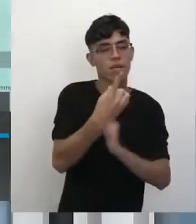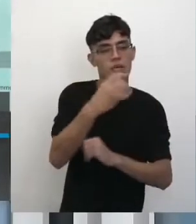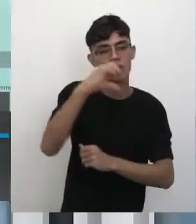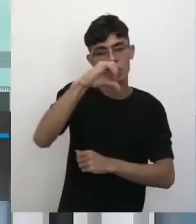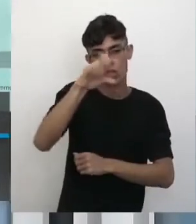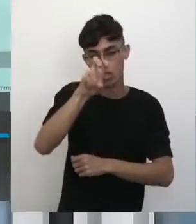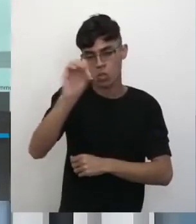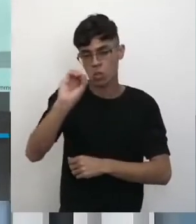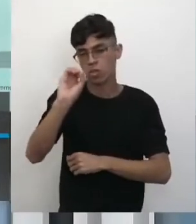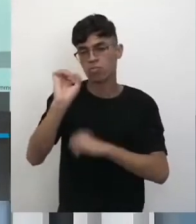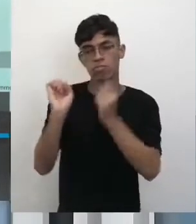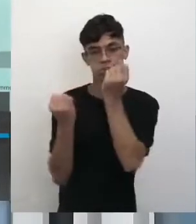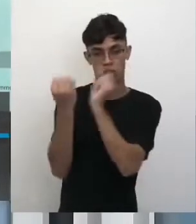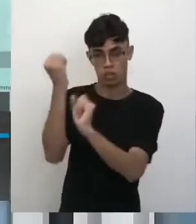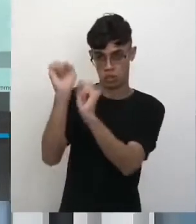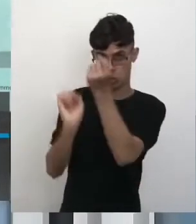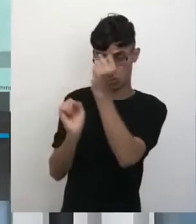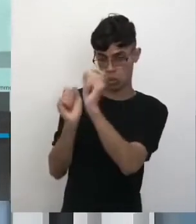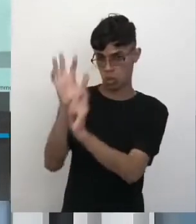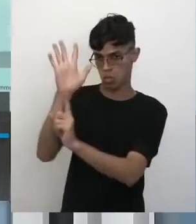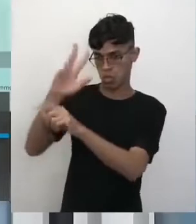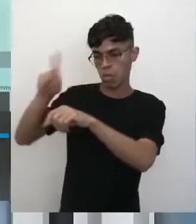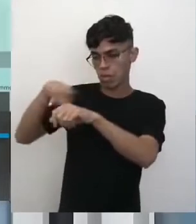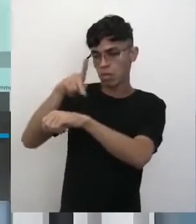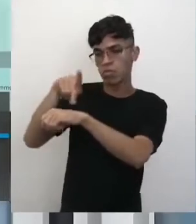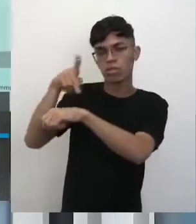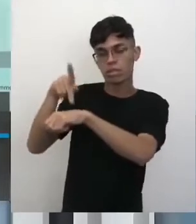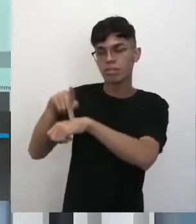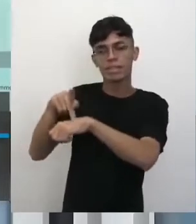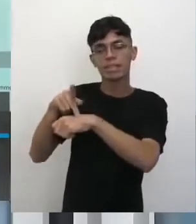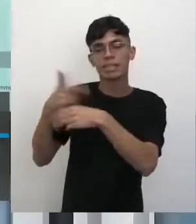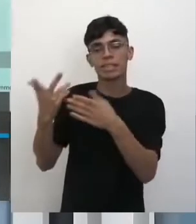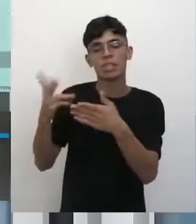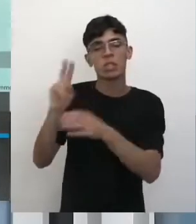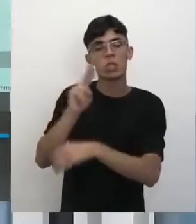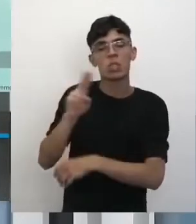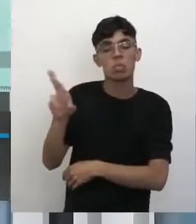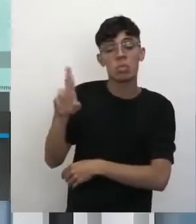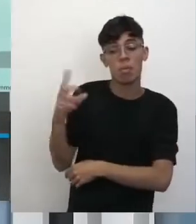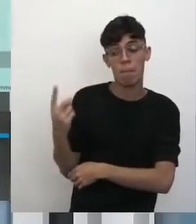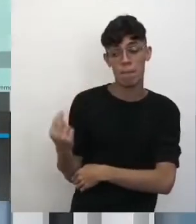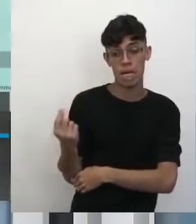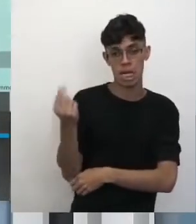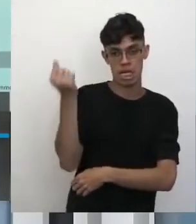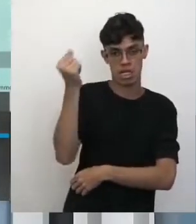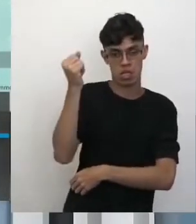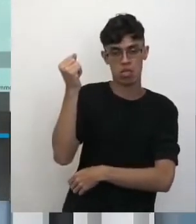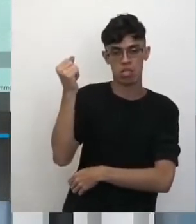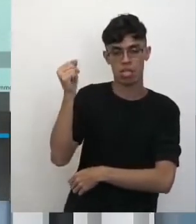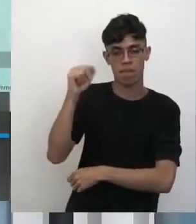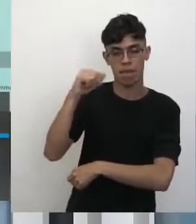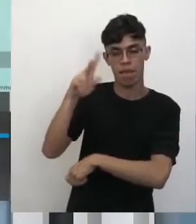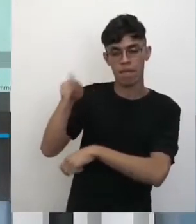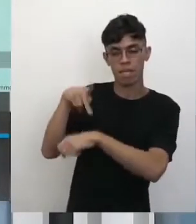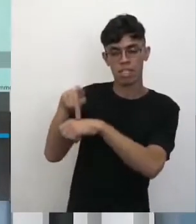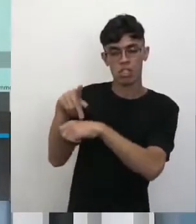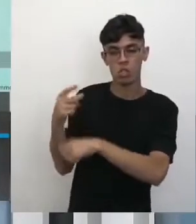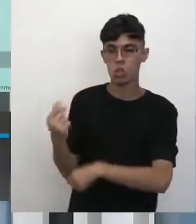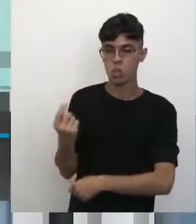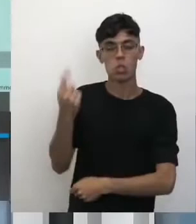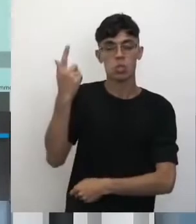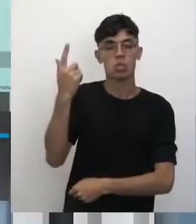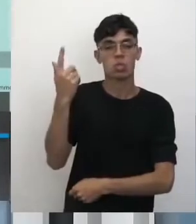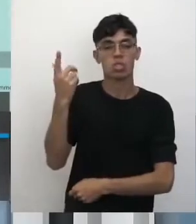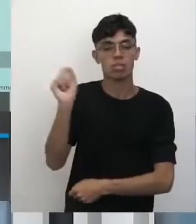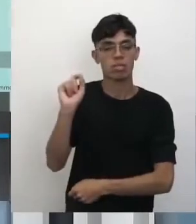essas indústrias que vêm aí dos países, na época denominados países ricos, né, levassem